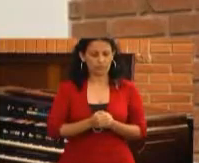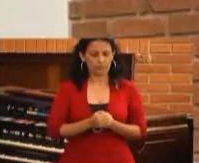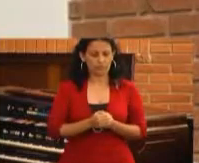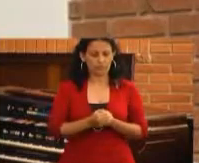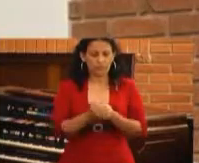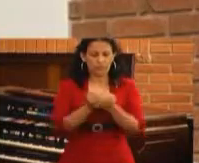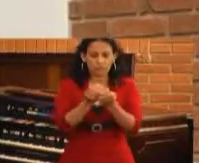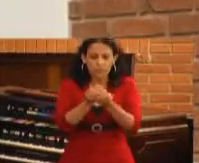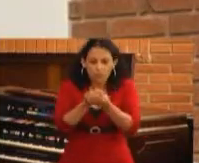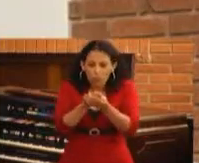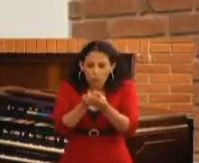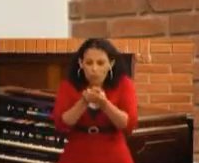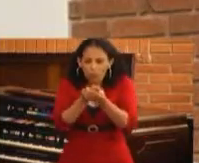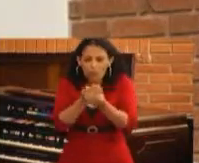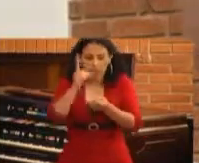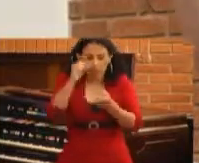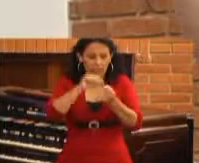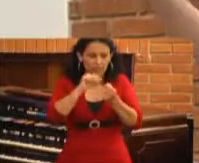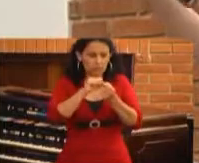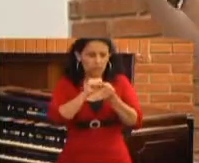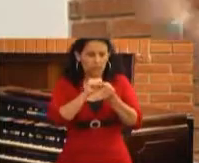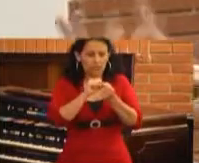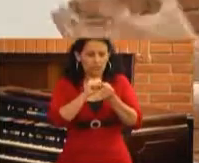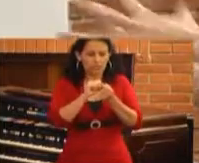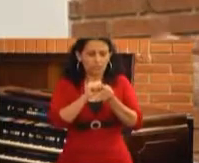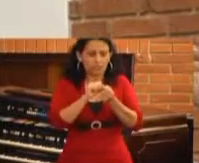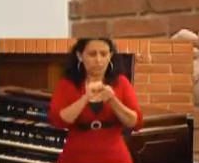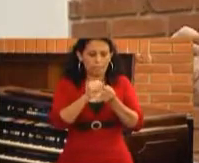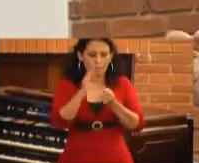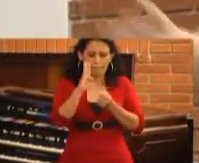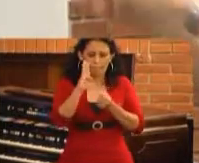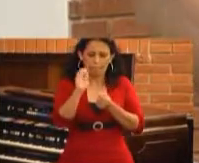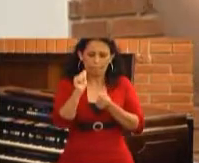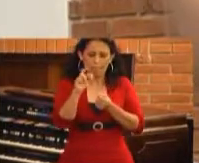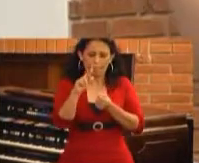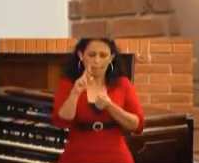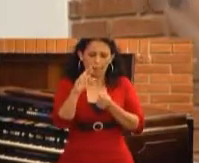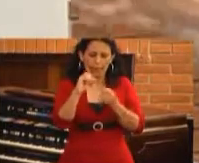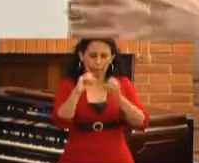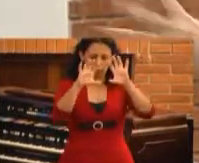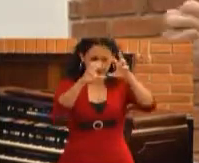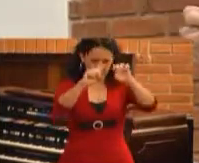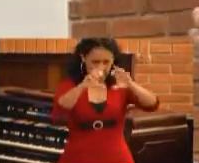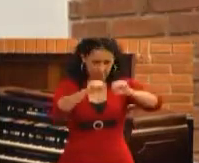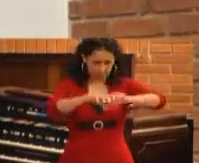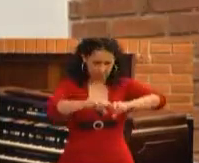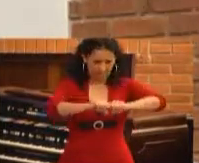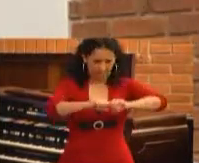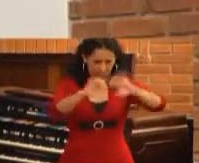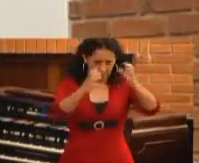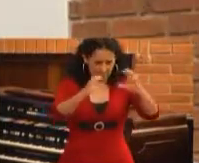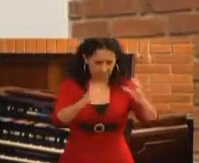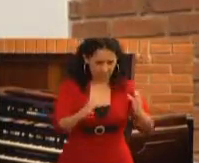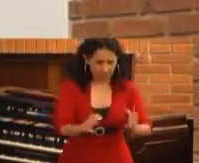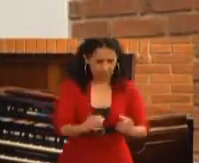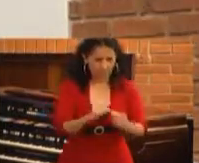protótipo, naquele boneco, naquela figura de barro, que ele